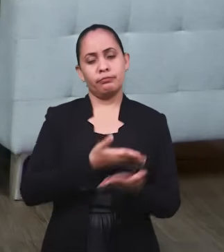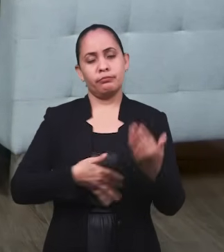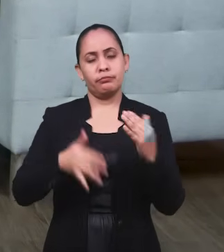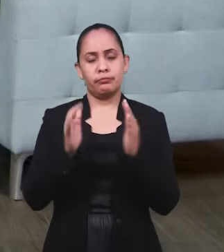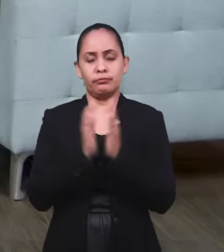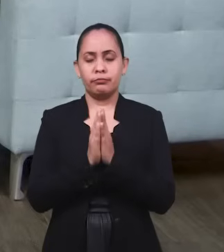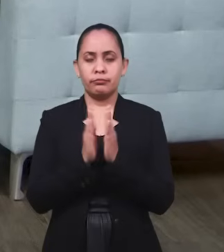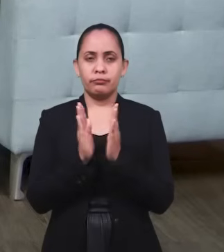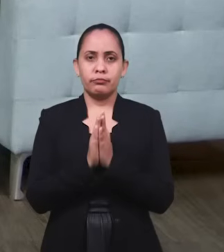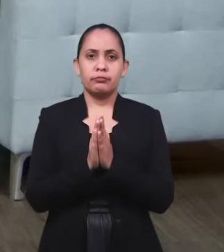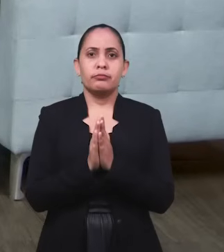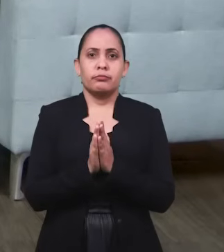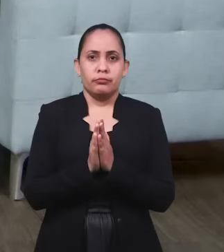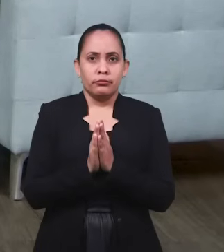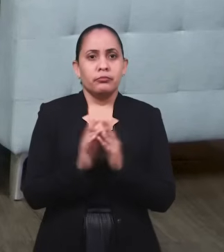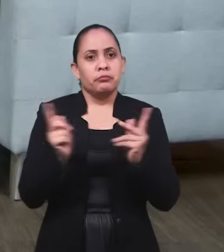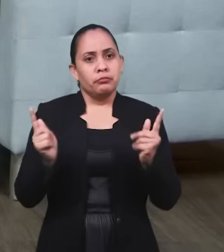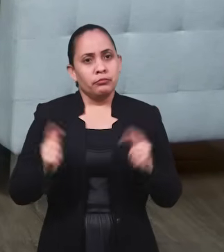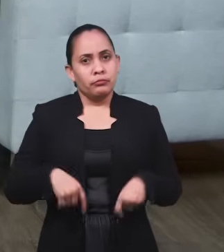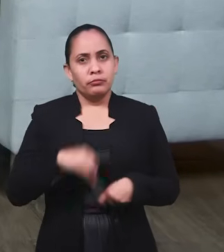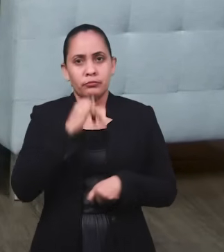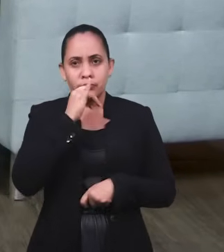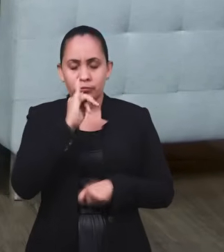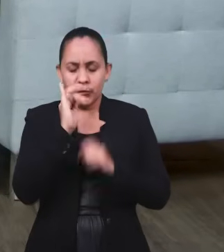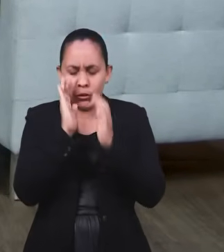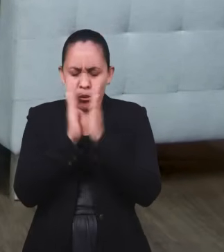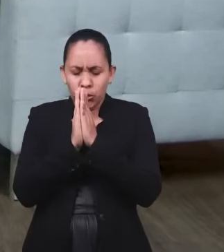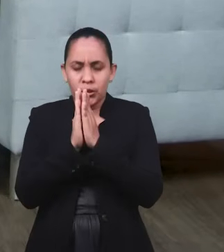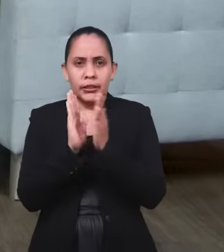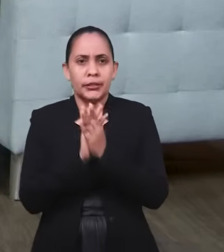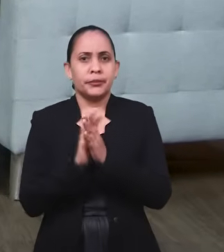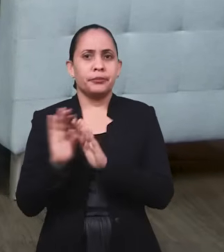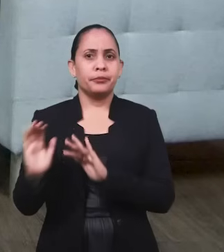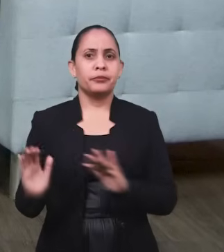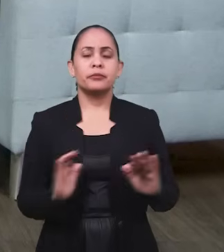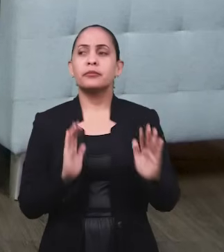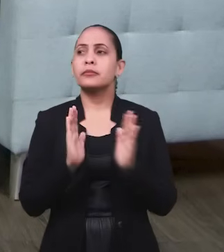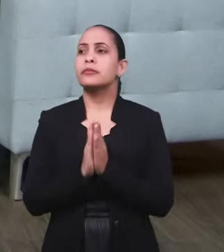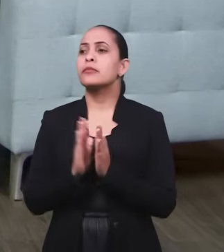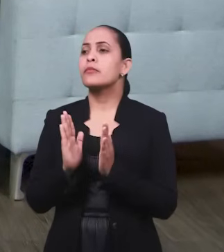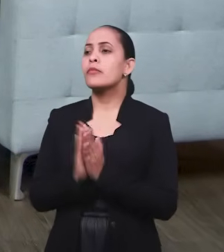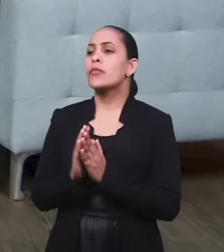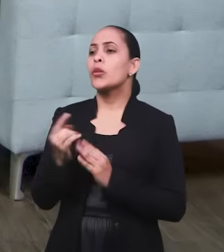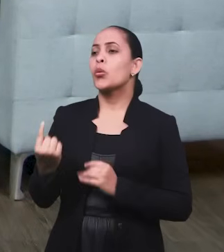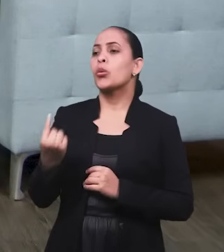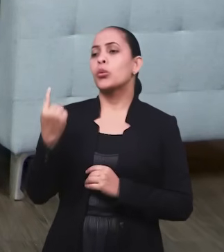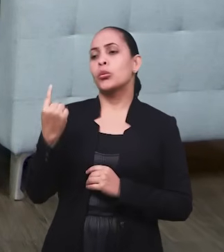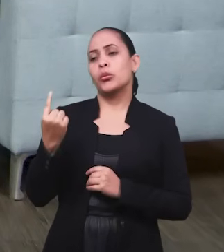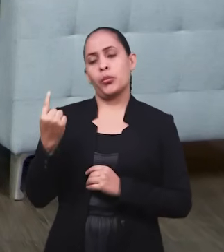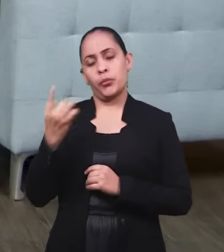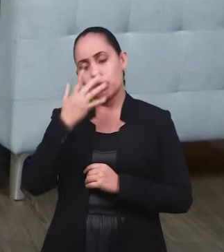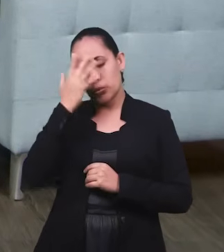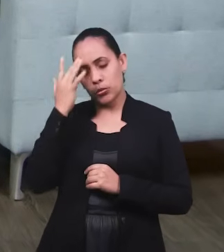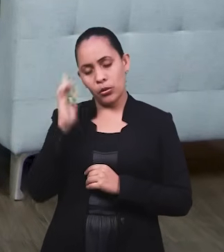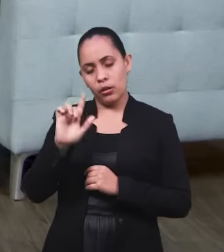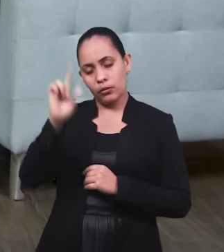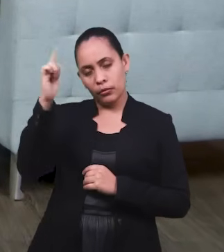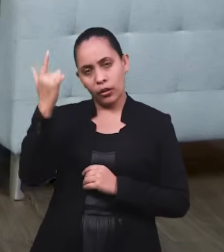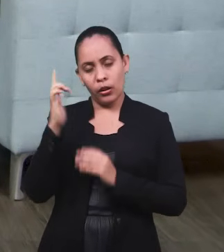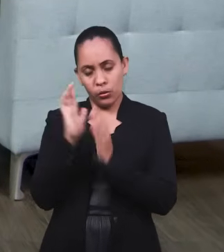na oração, que nós podemos até dizer da intercessão. Vamos ter uma intercessão por tal motivo. Você está orando pelo